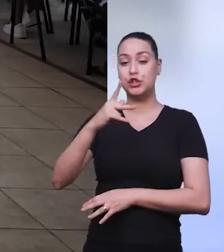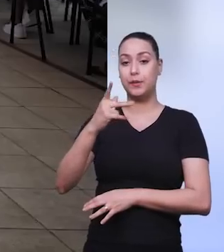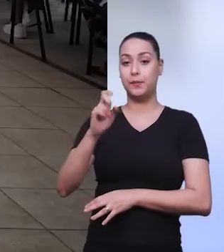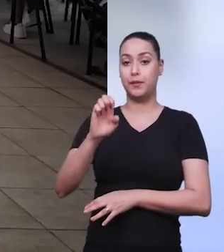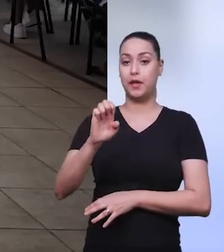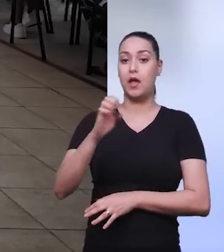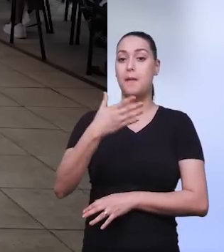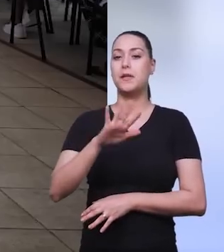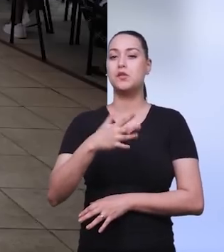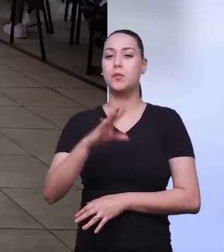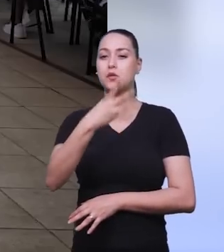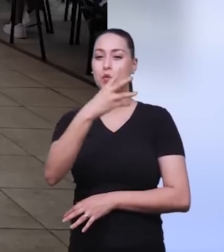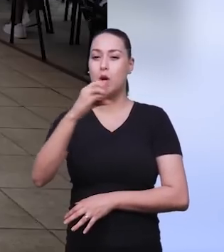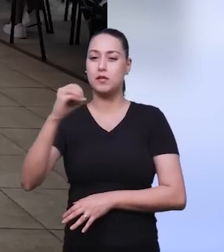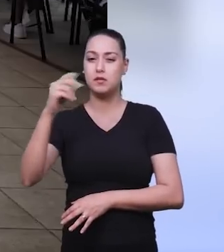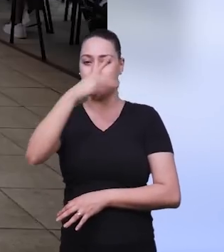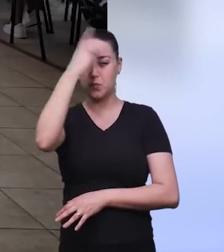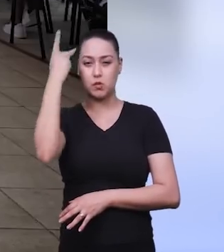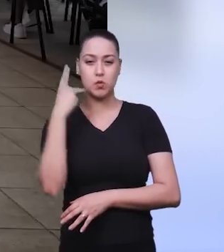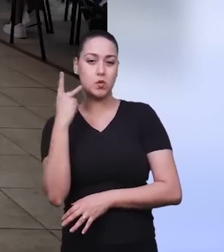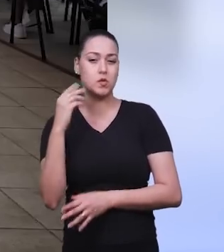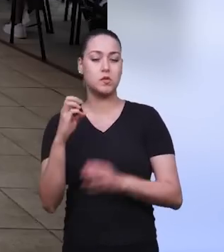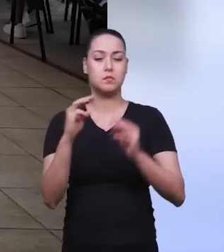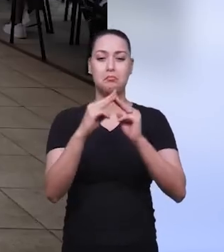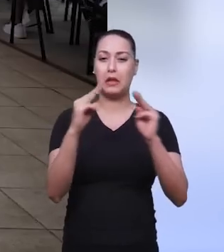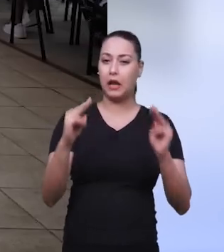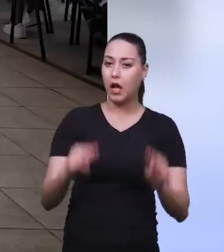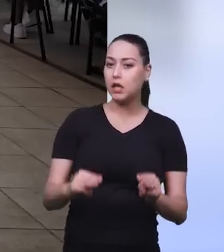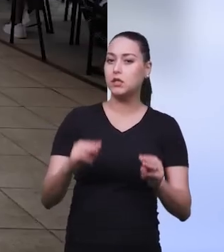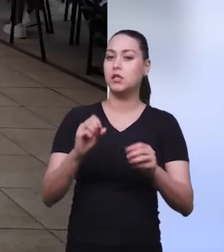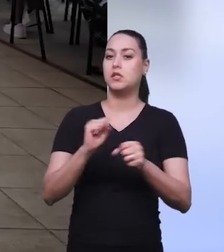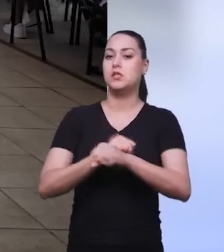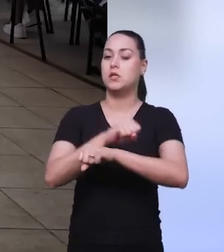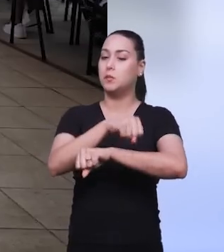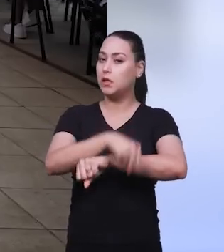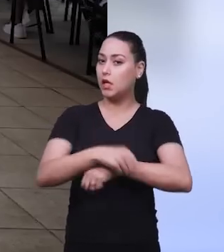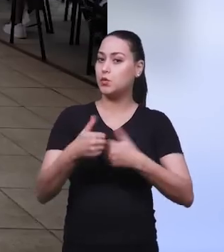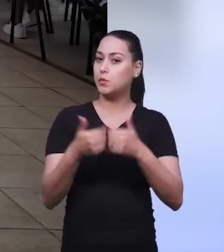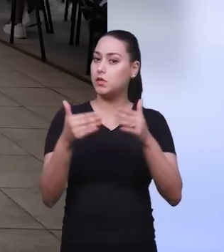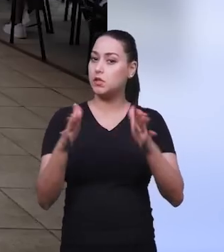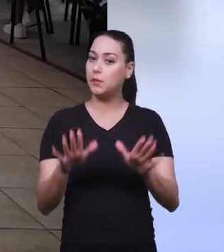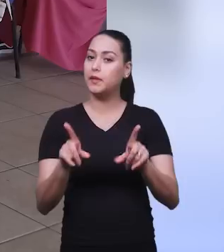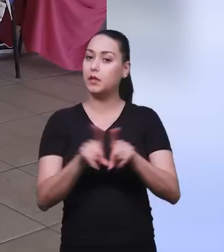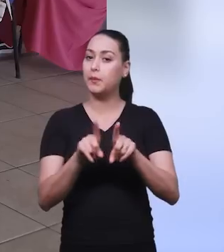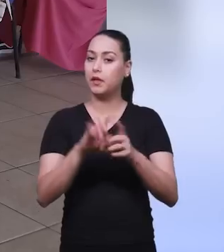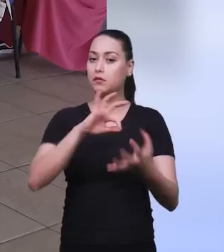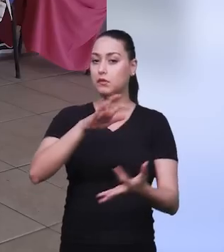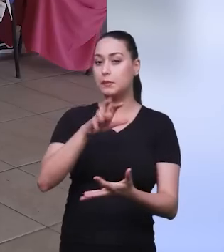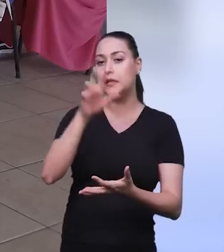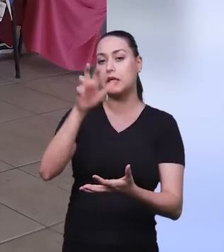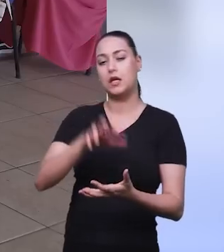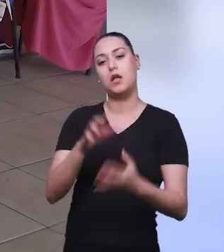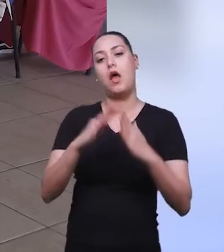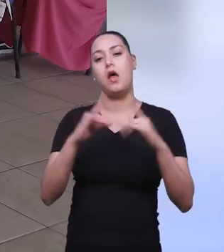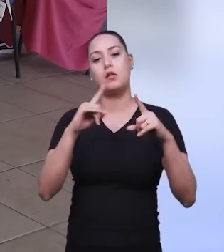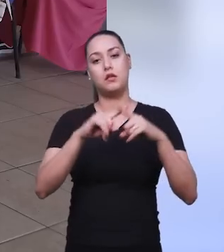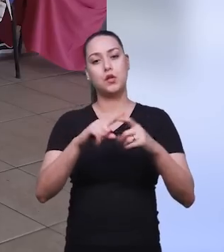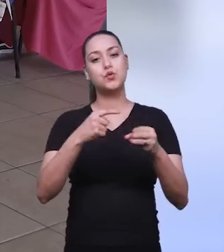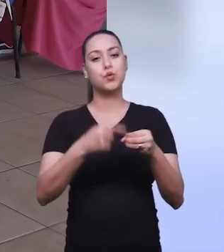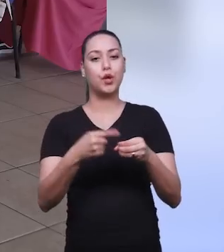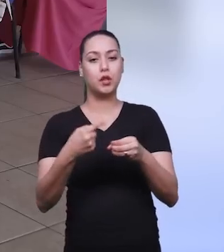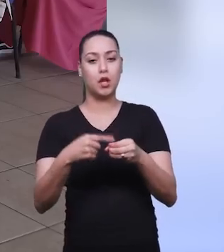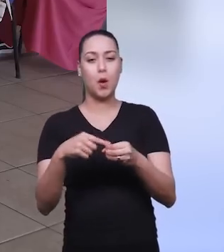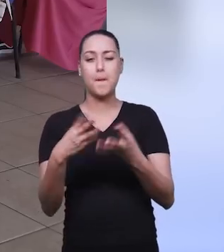do seminário para principiantes no Manaim de Aracaju. As aulas também foram transmitidas para algumas igrejas do interior, e a bênção